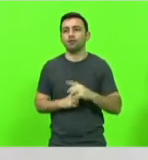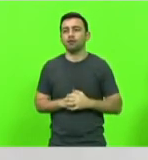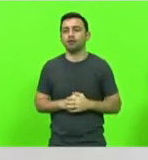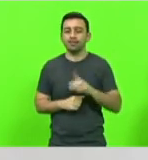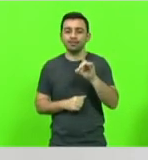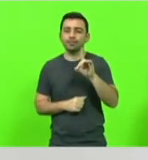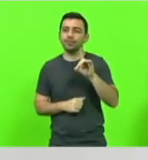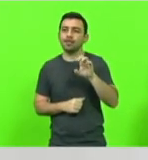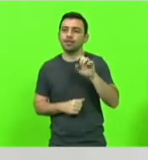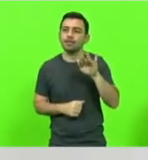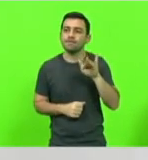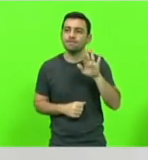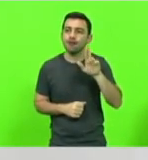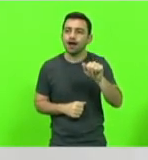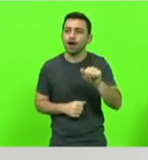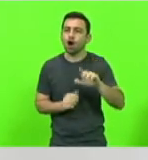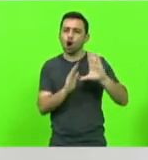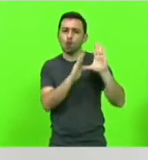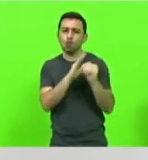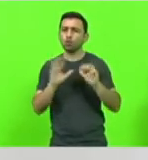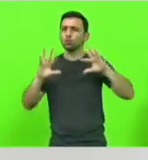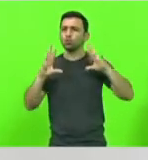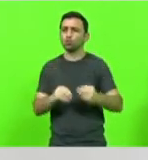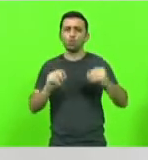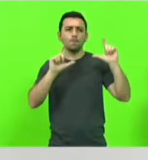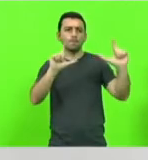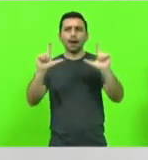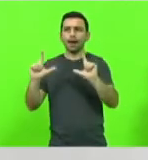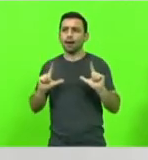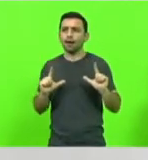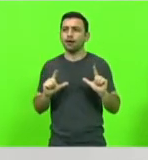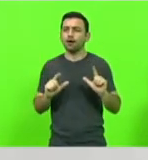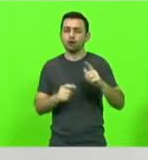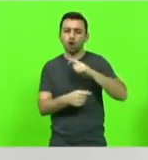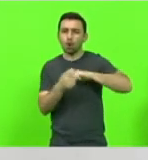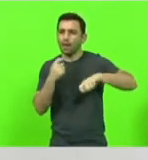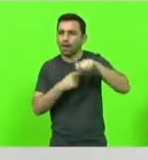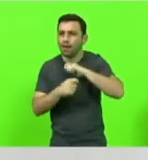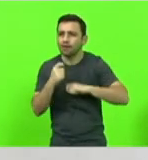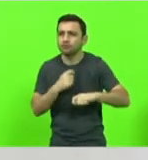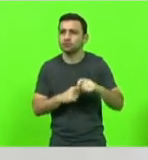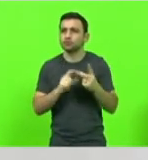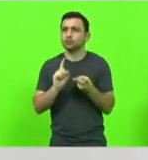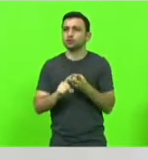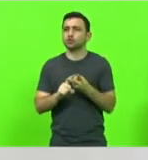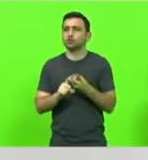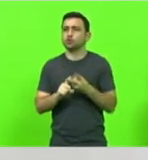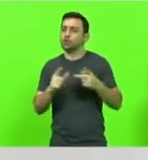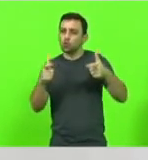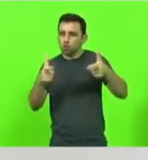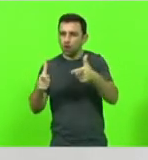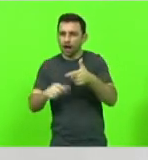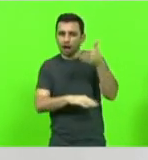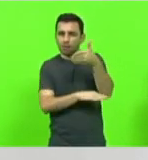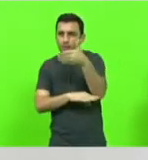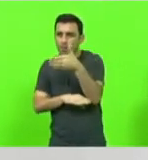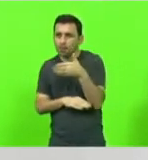foi e roubou todas as placas dos comércios, das pousadas,